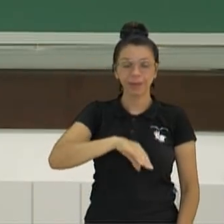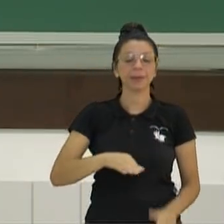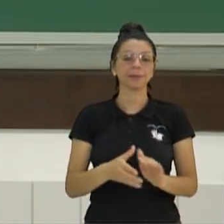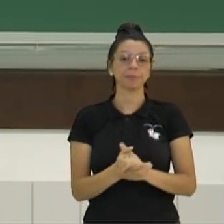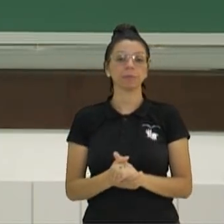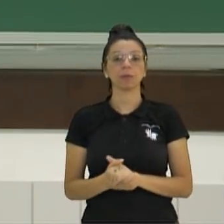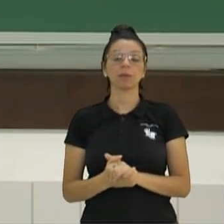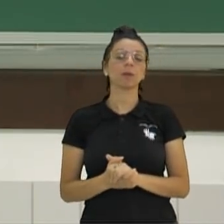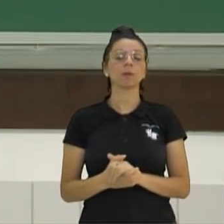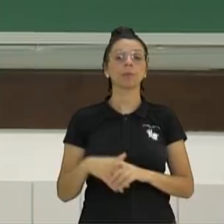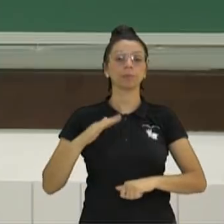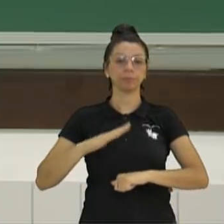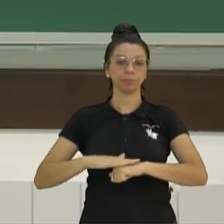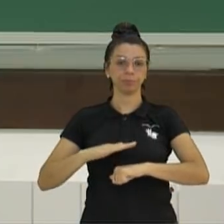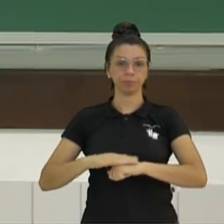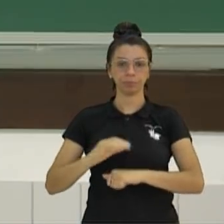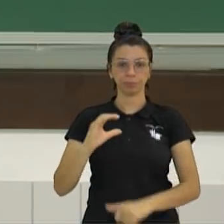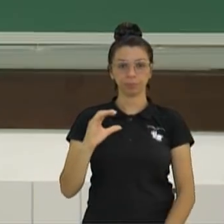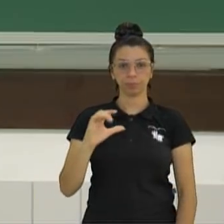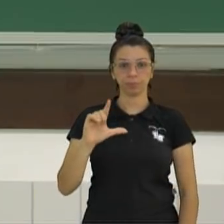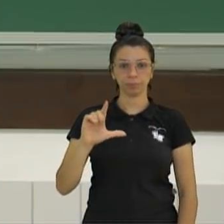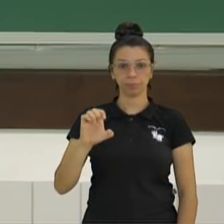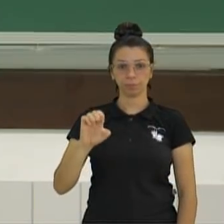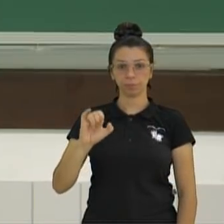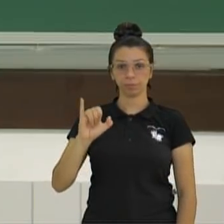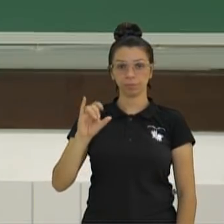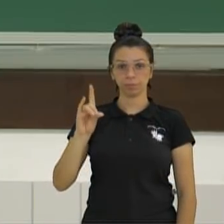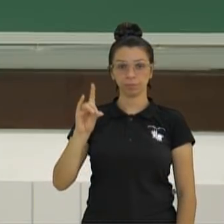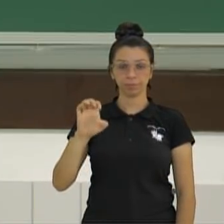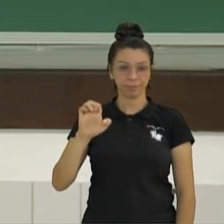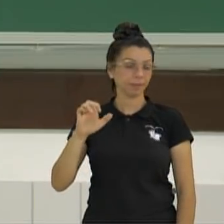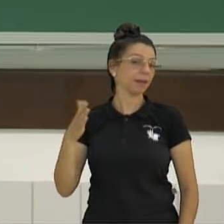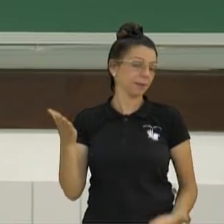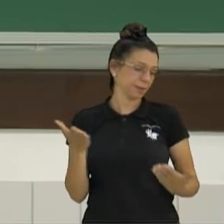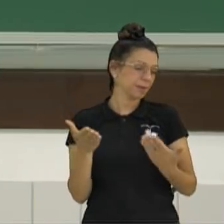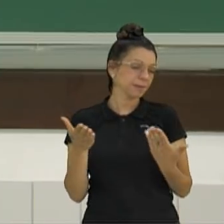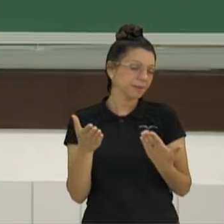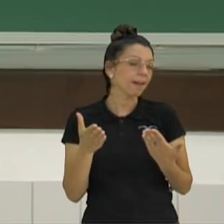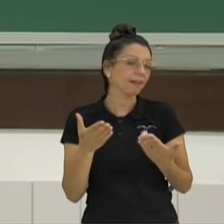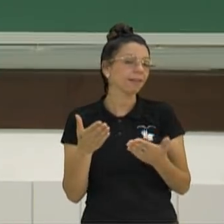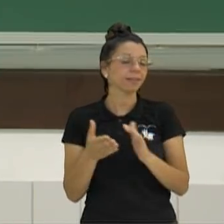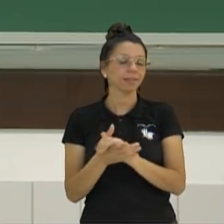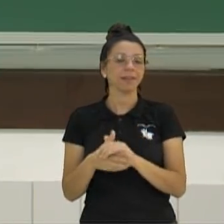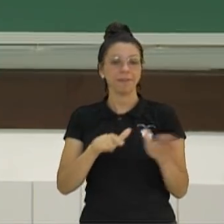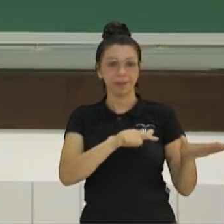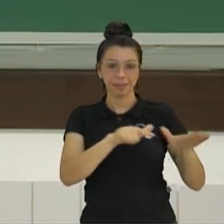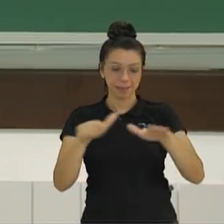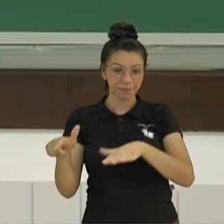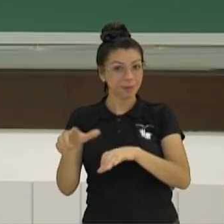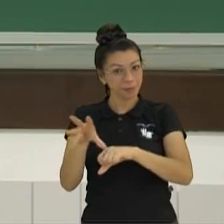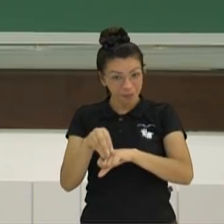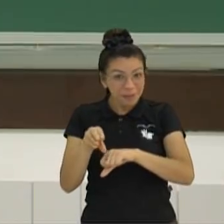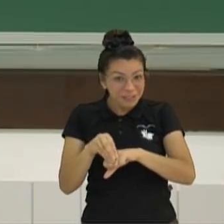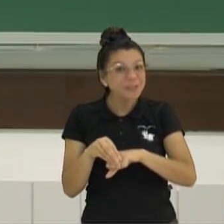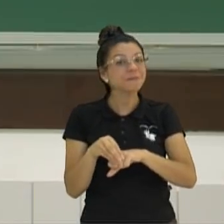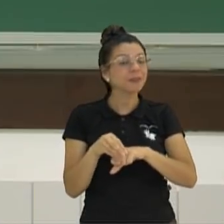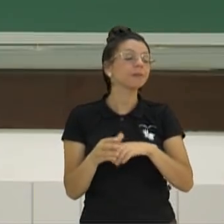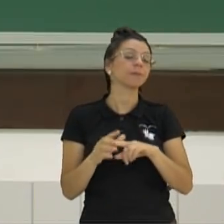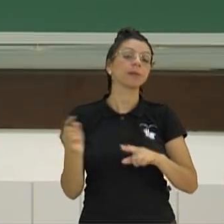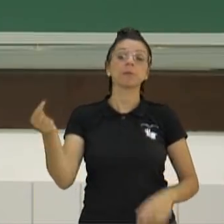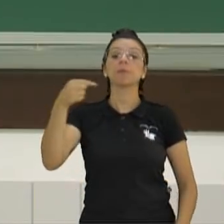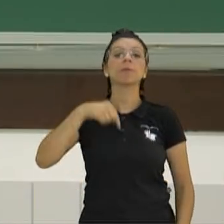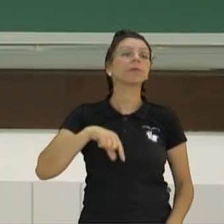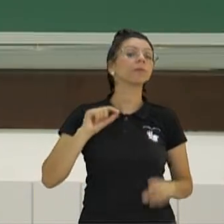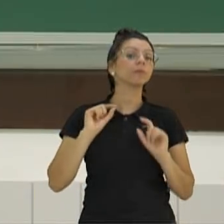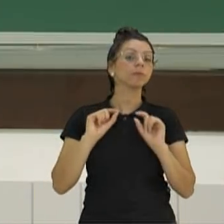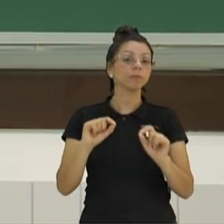a professora Cleide e já tivemos alguns contatos aí na Semana do Conhecimento, não é verdade? Mas eu estou aqui